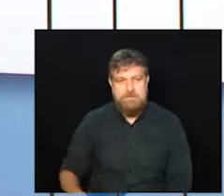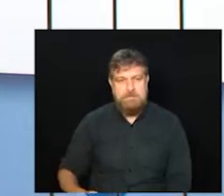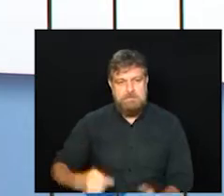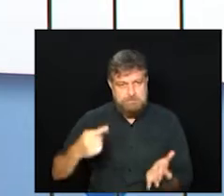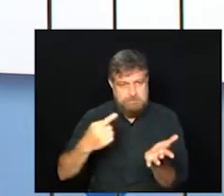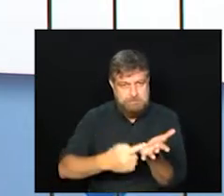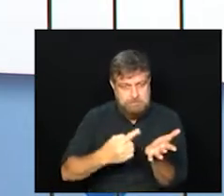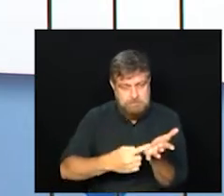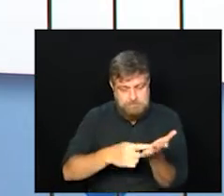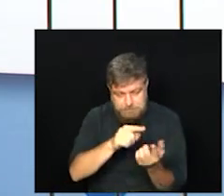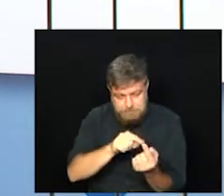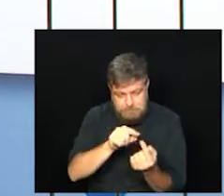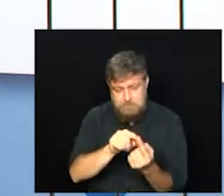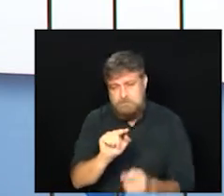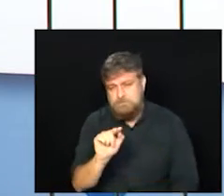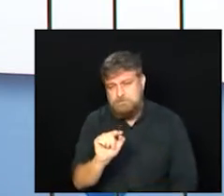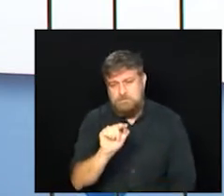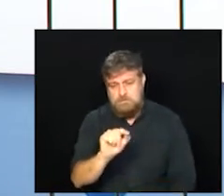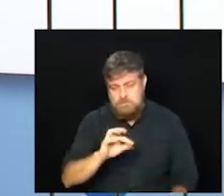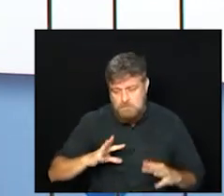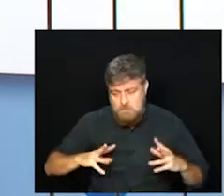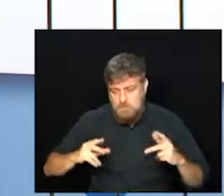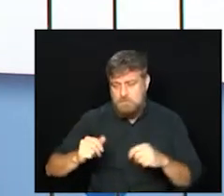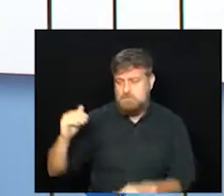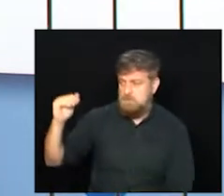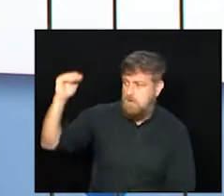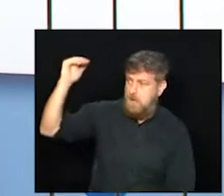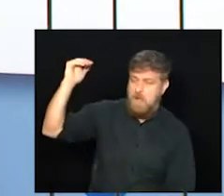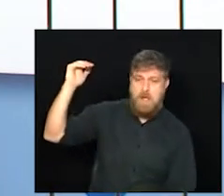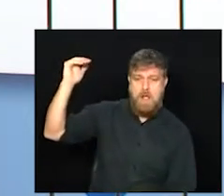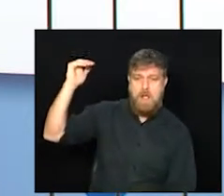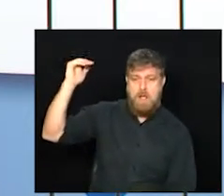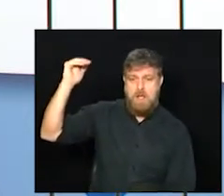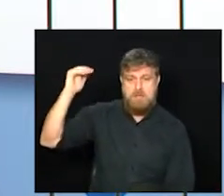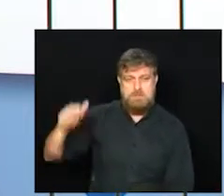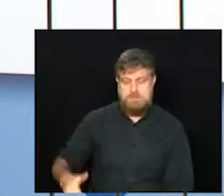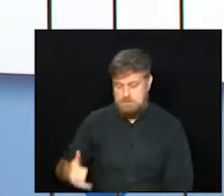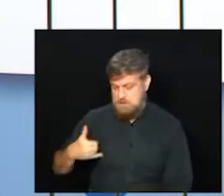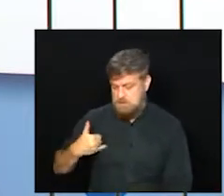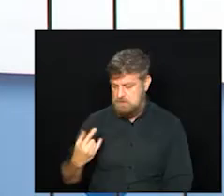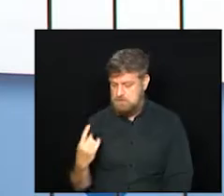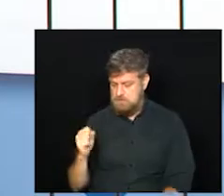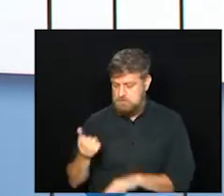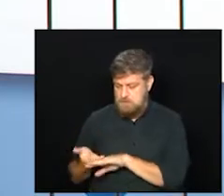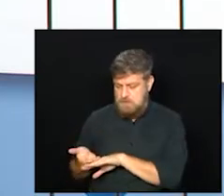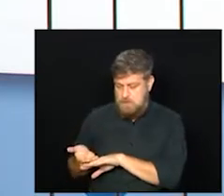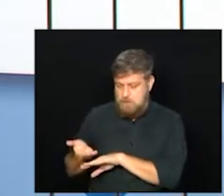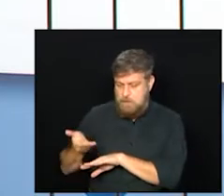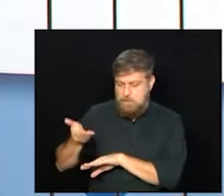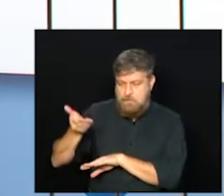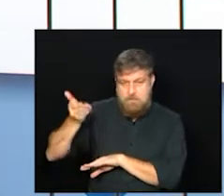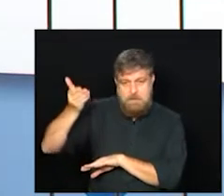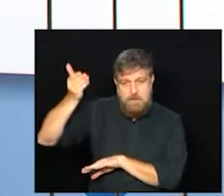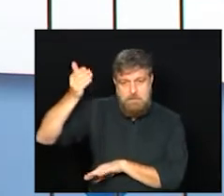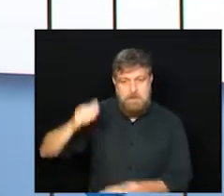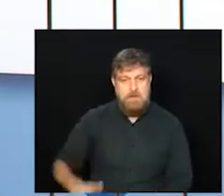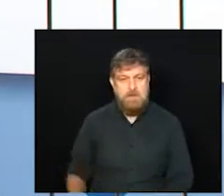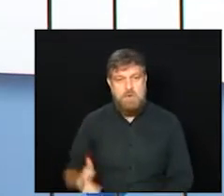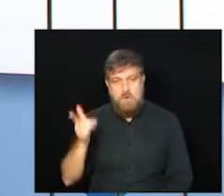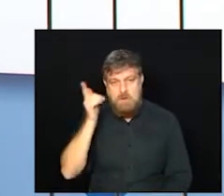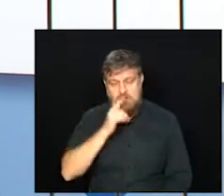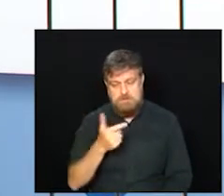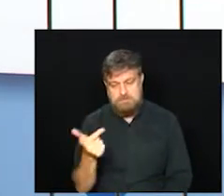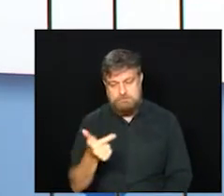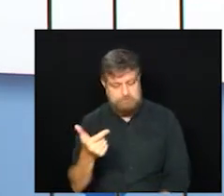o objetivo era que todos os adultos, né, os maiores de 18 anos, conseguissem essa segunda